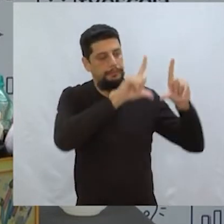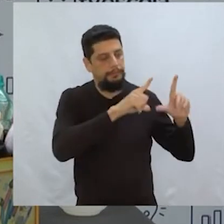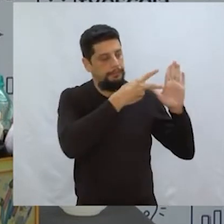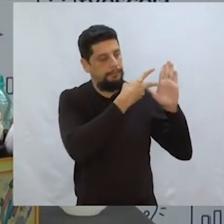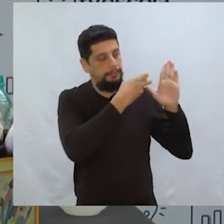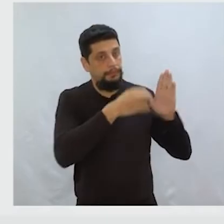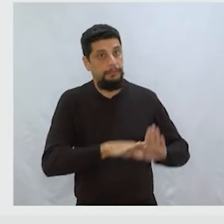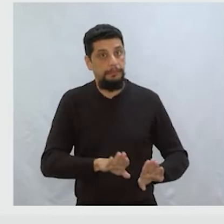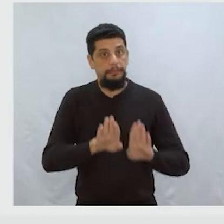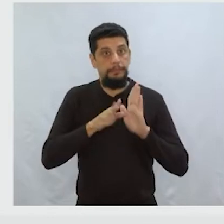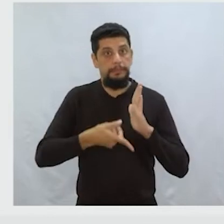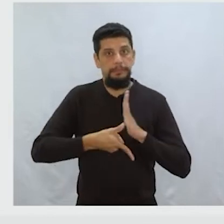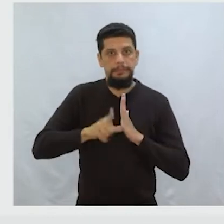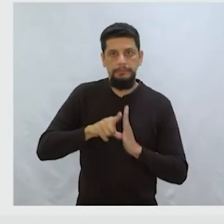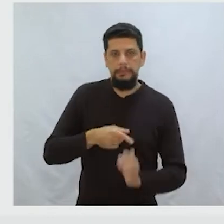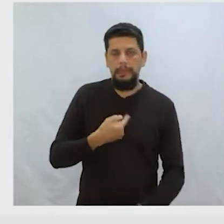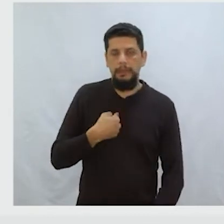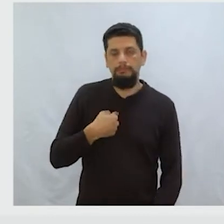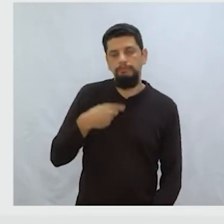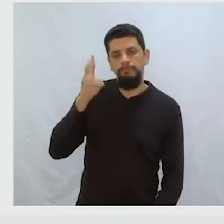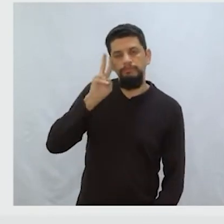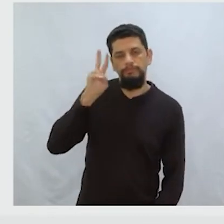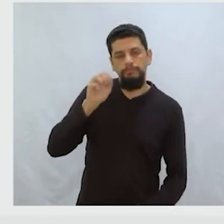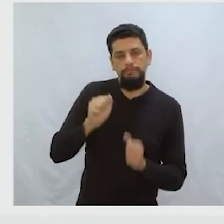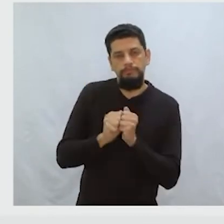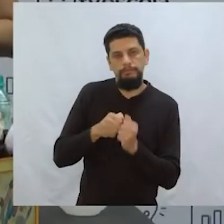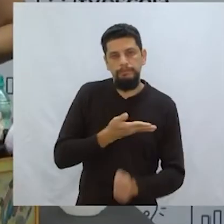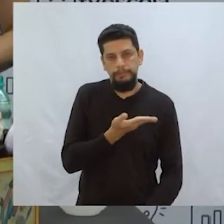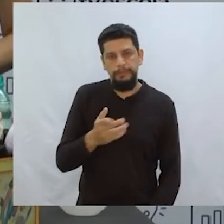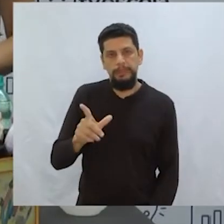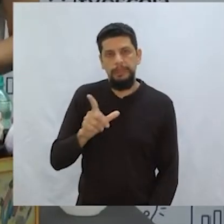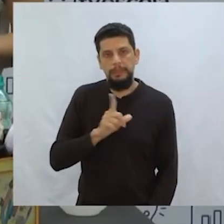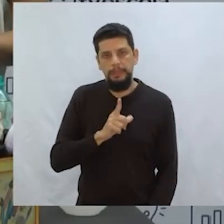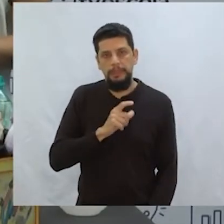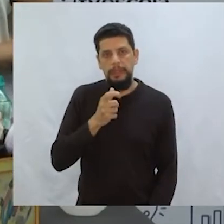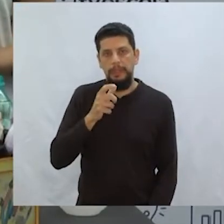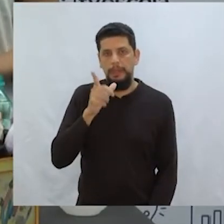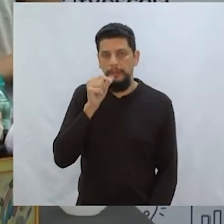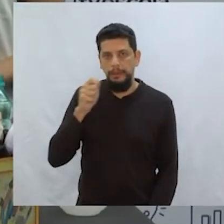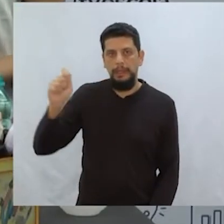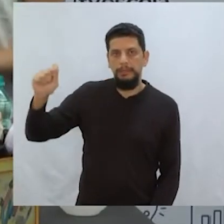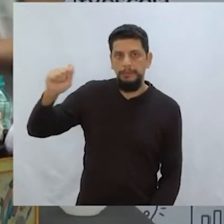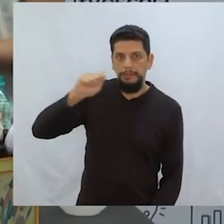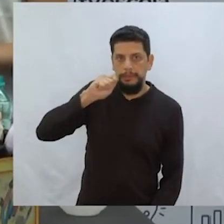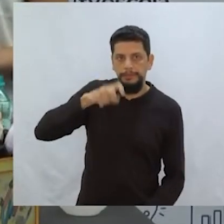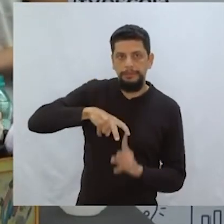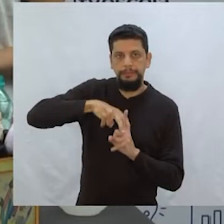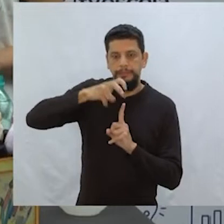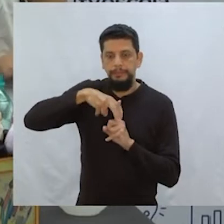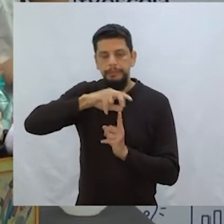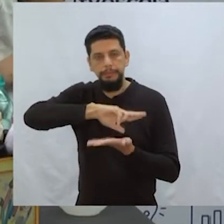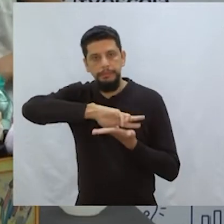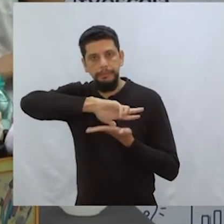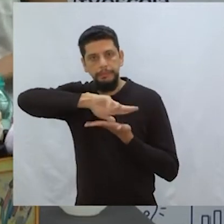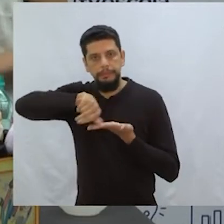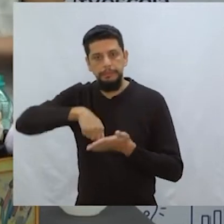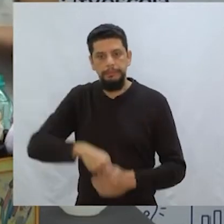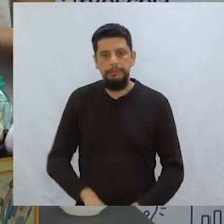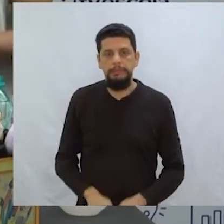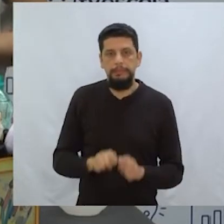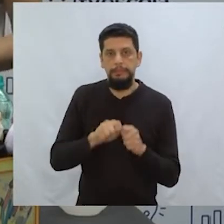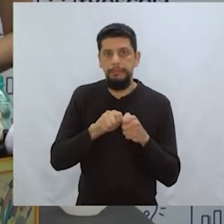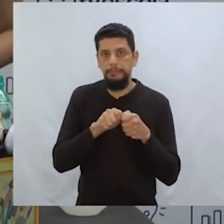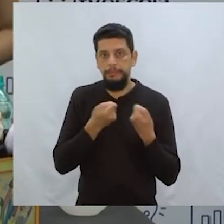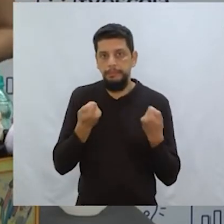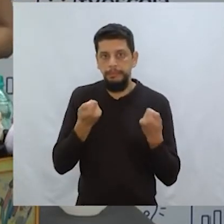tela? Mas antes, ó, vou lembrar com vocês. A gente tinha água, cenoura, refrigerante,